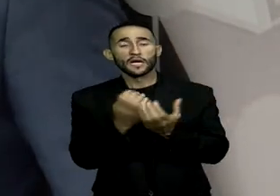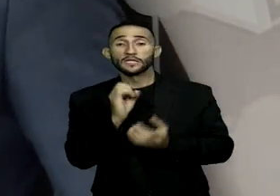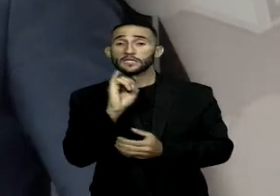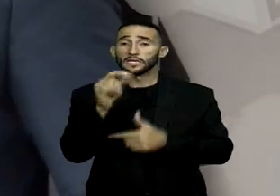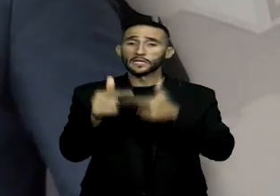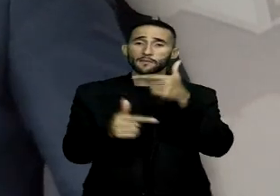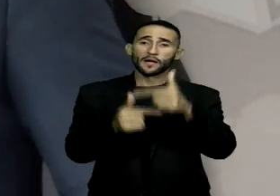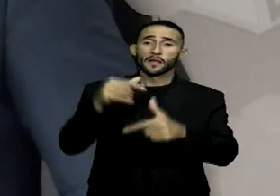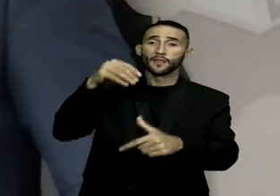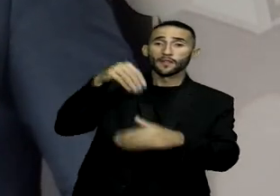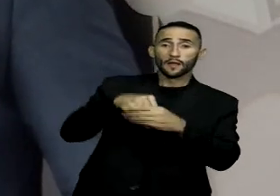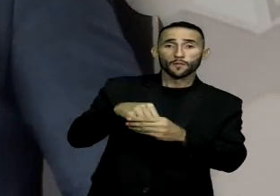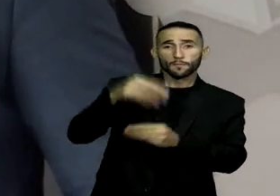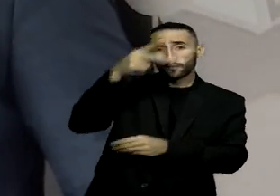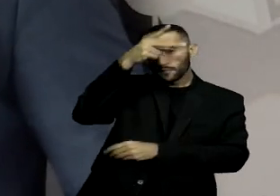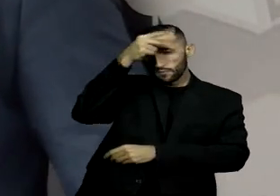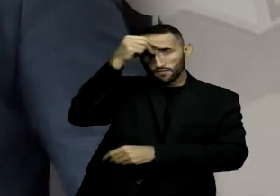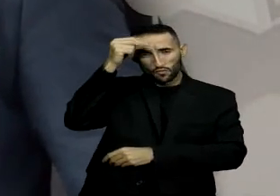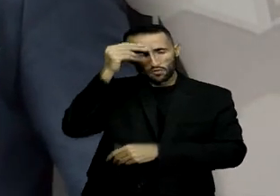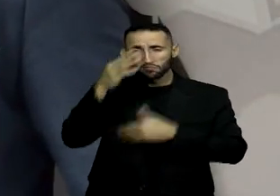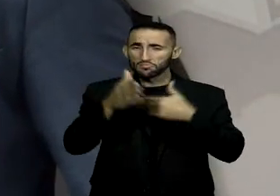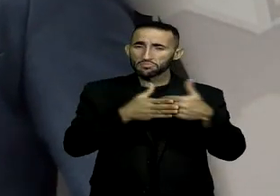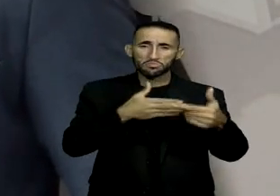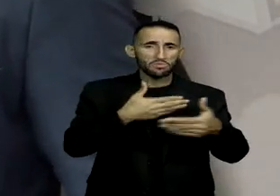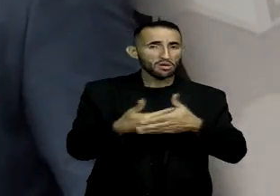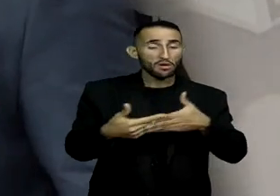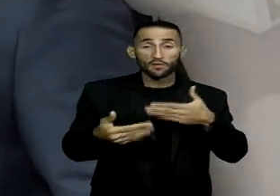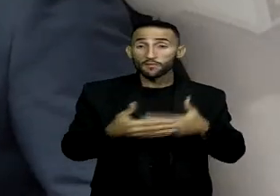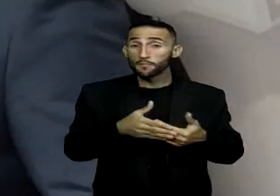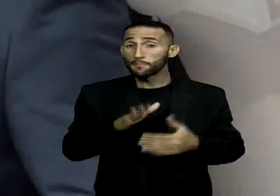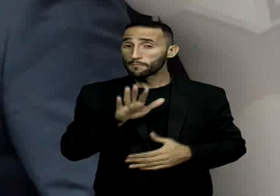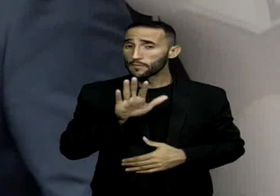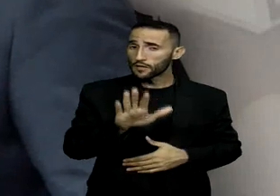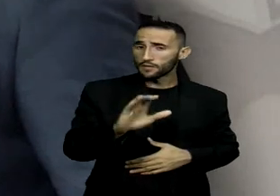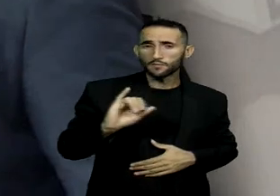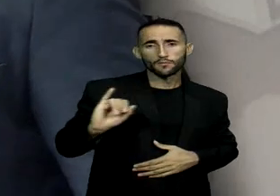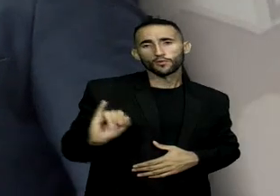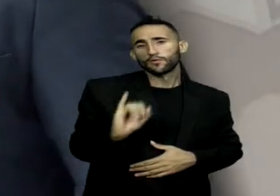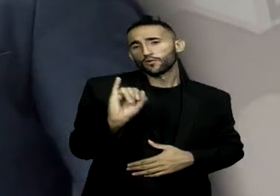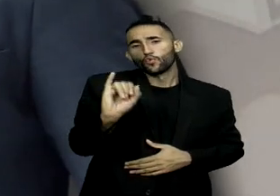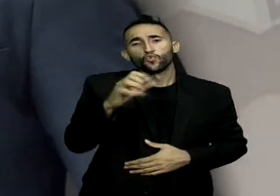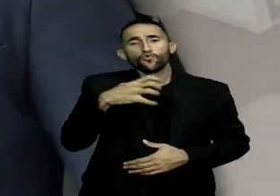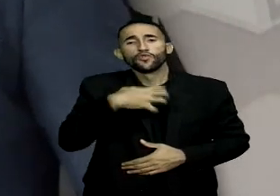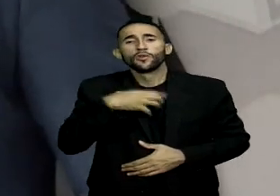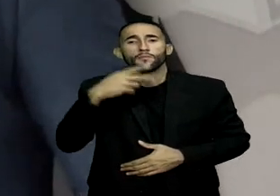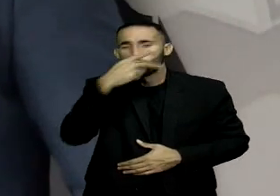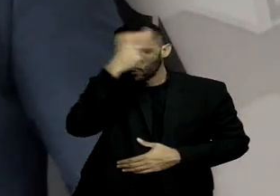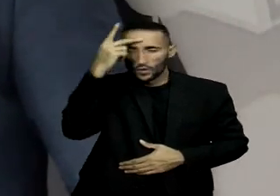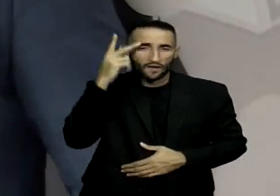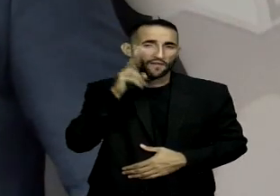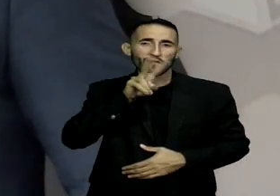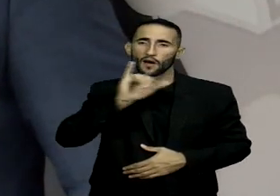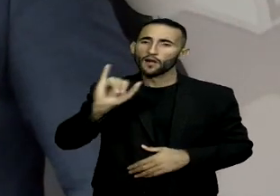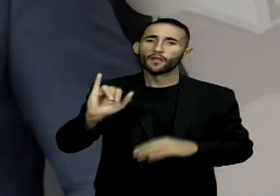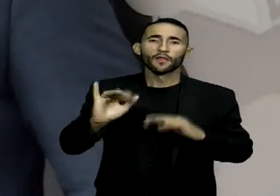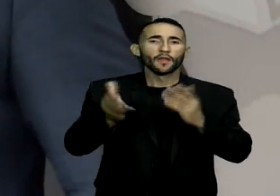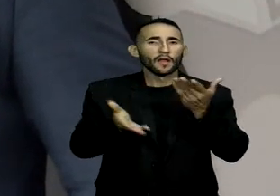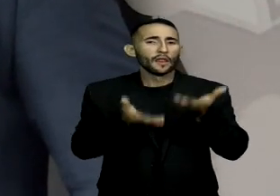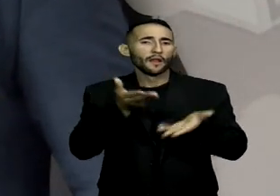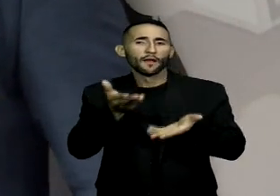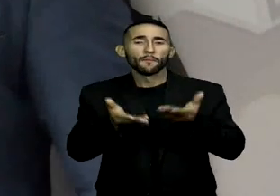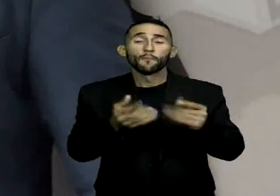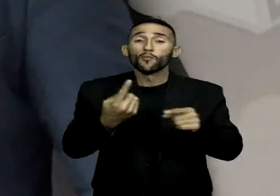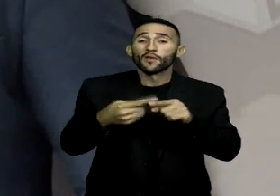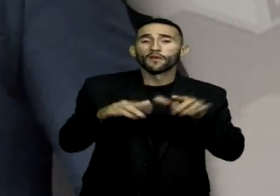buscando melhorar a condição das pessoas, isso é muito importante, o tratamento. O que a gente muitas vezes repudia aqui é quando